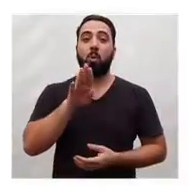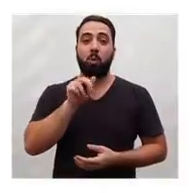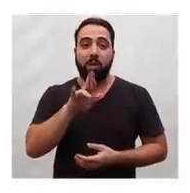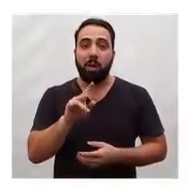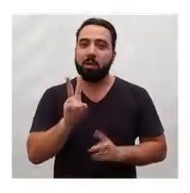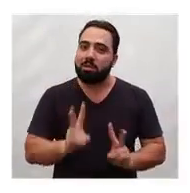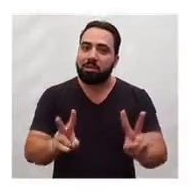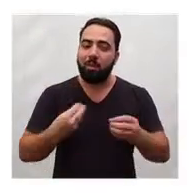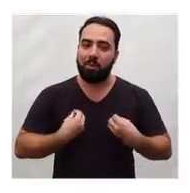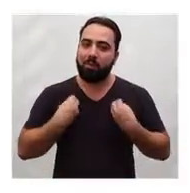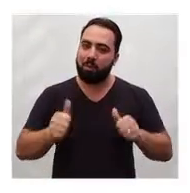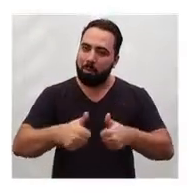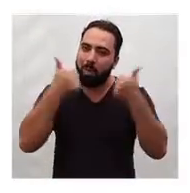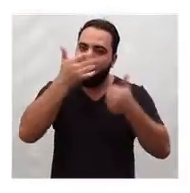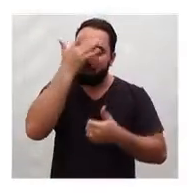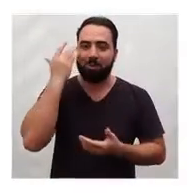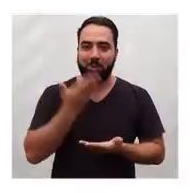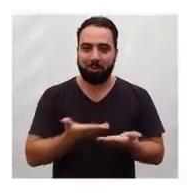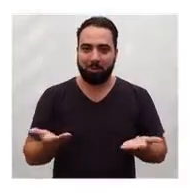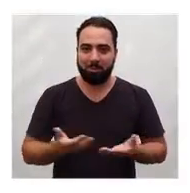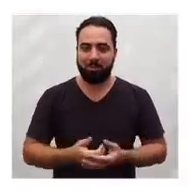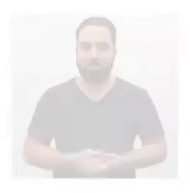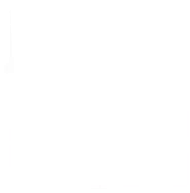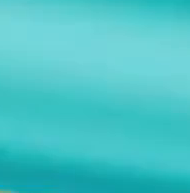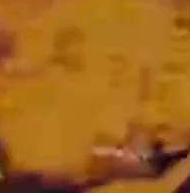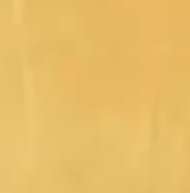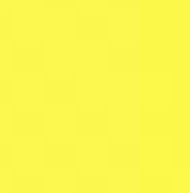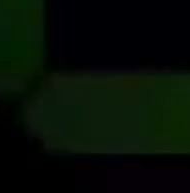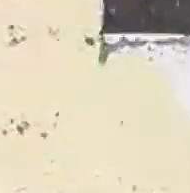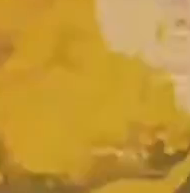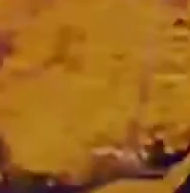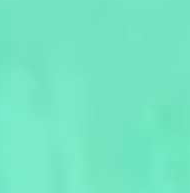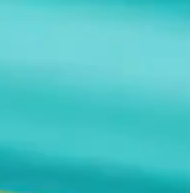Bornier, sempre mudando para melhor a vida das pessoas.